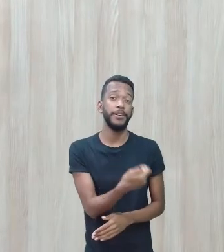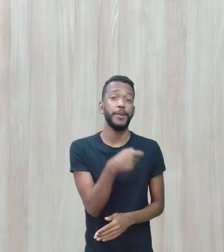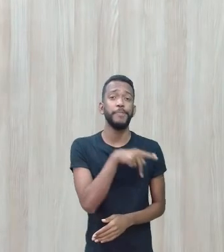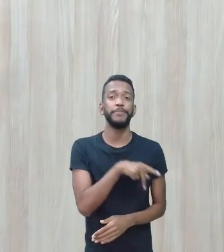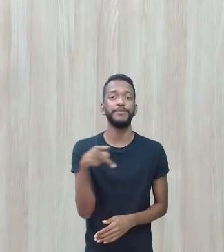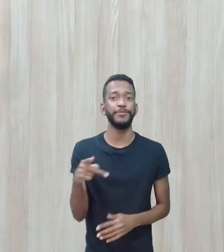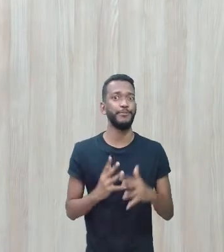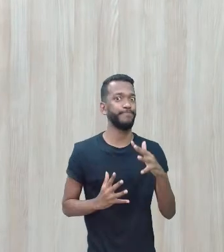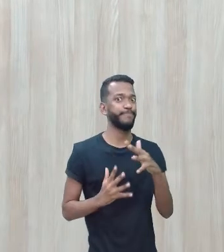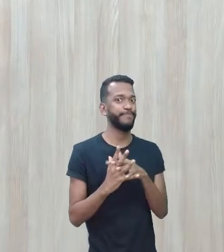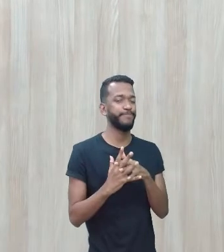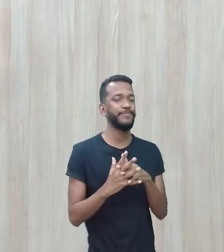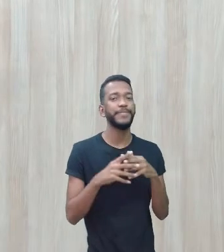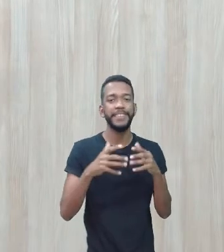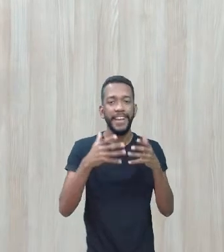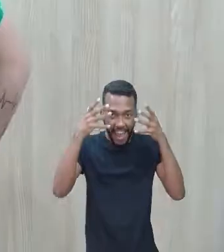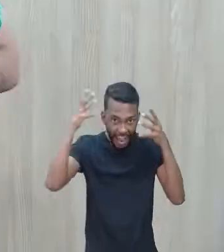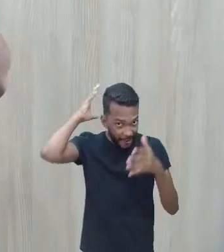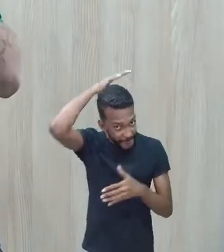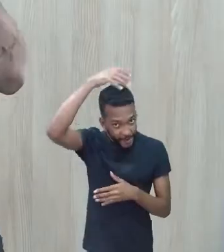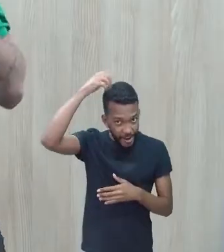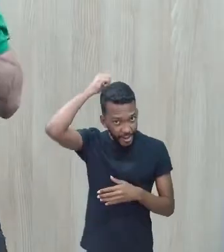caro, né, como ele diz, Revoredo.